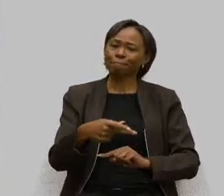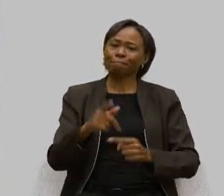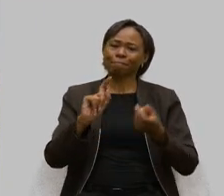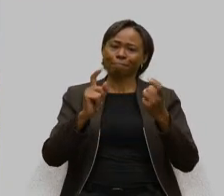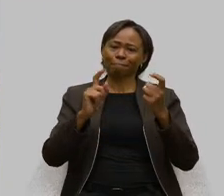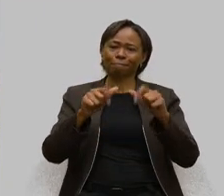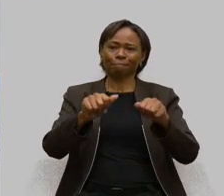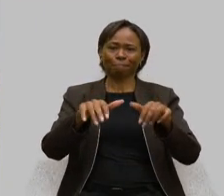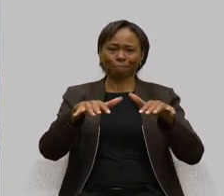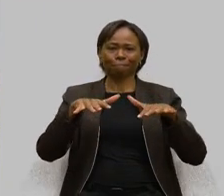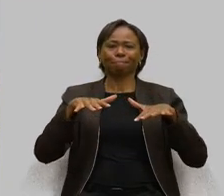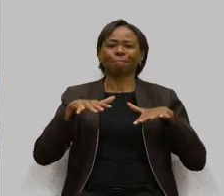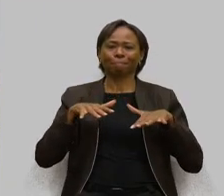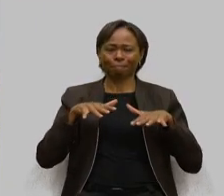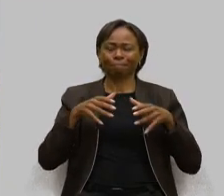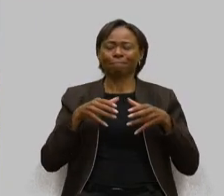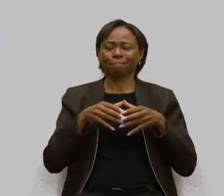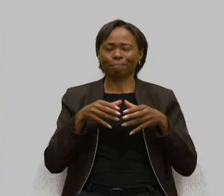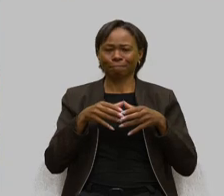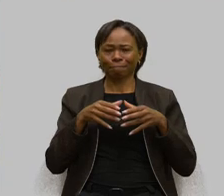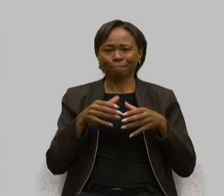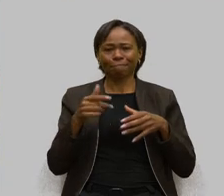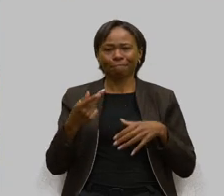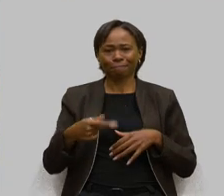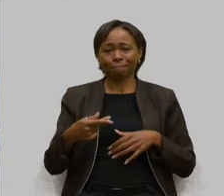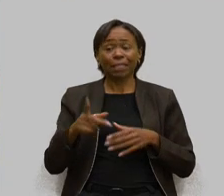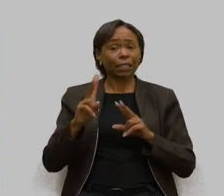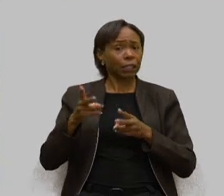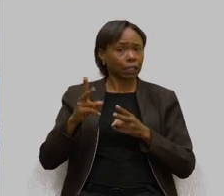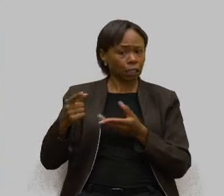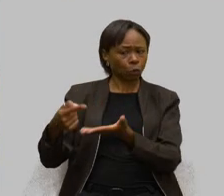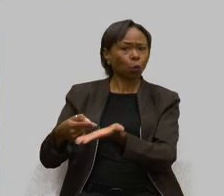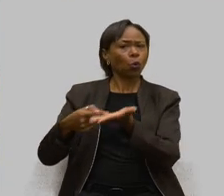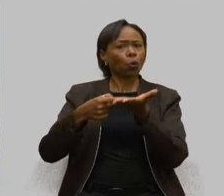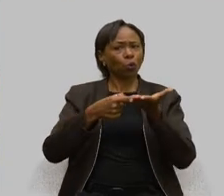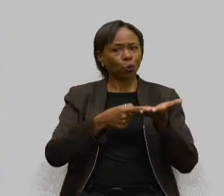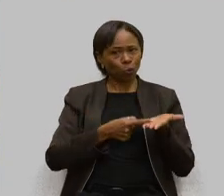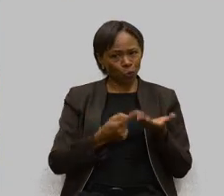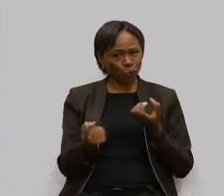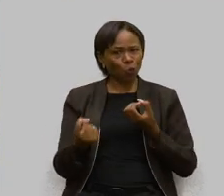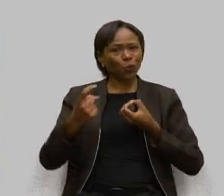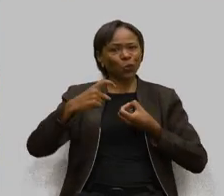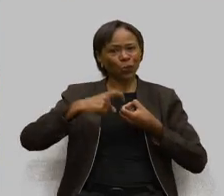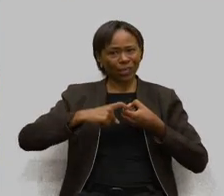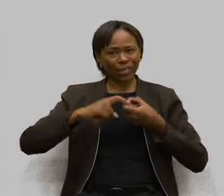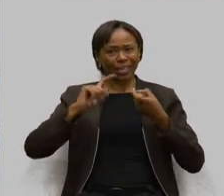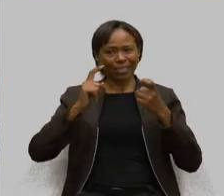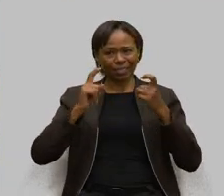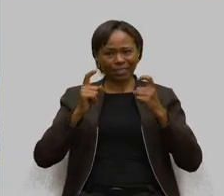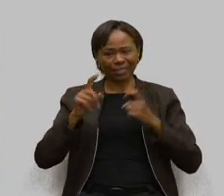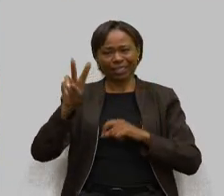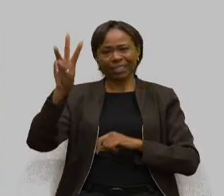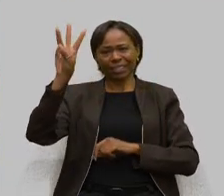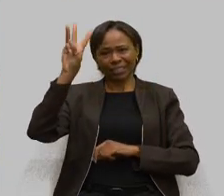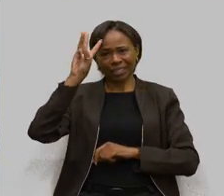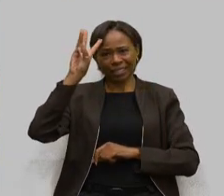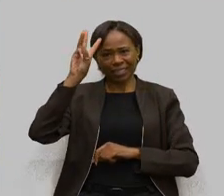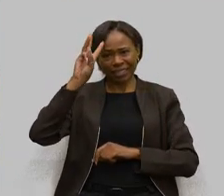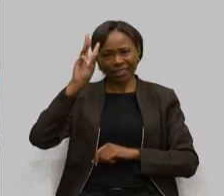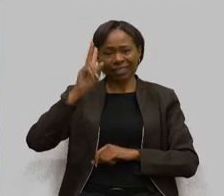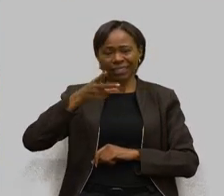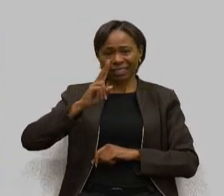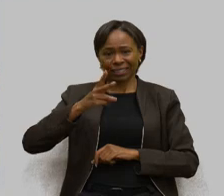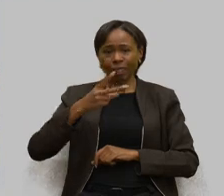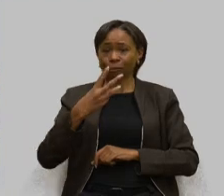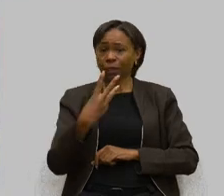comissão e o senhor está sempre convidado a comparecer na nossa comissão aqui todas as terças-feiras às 3:30